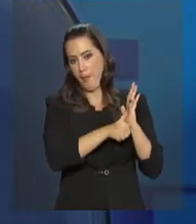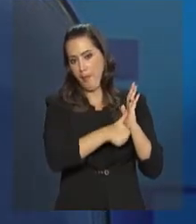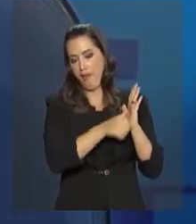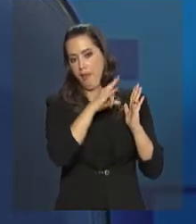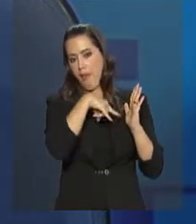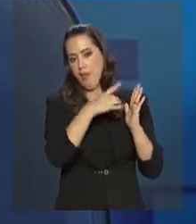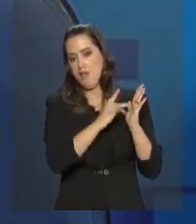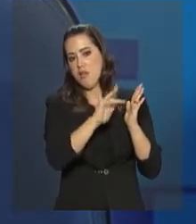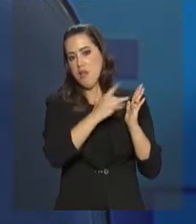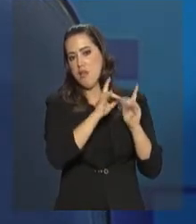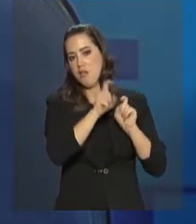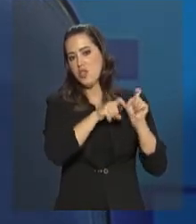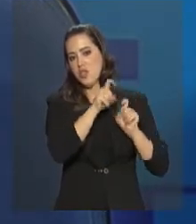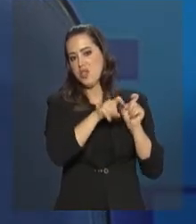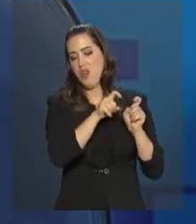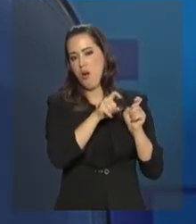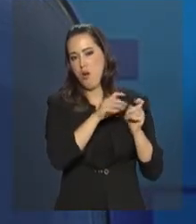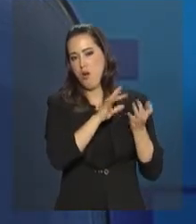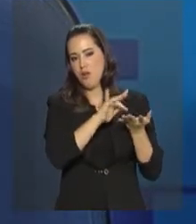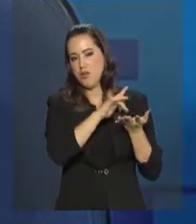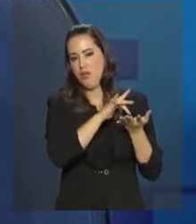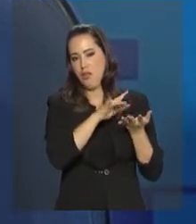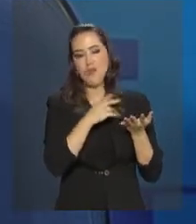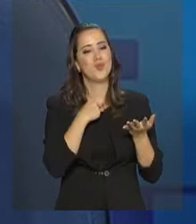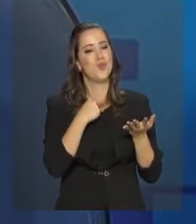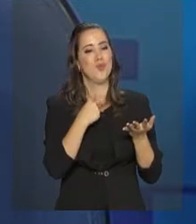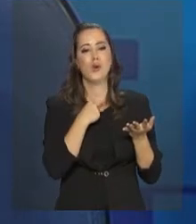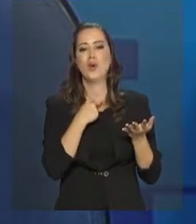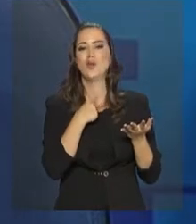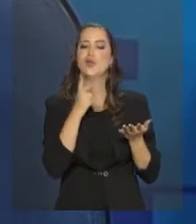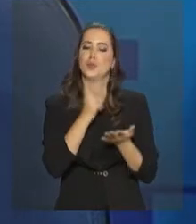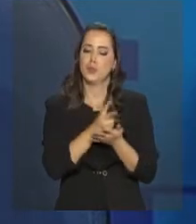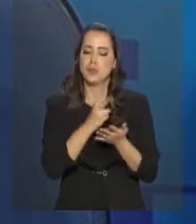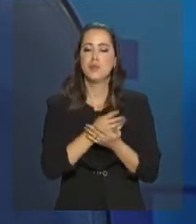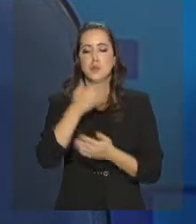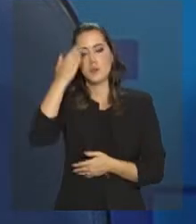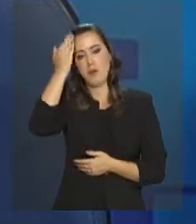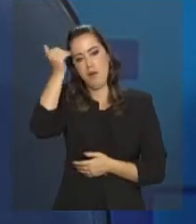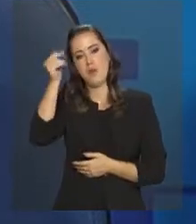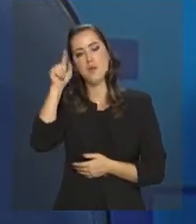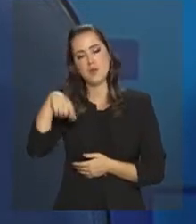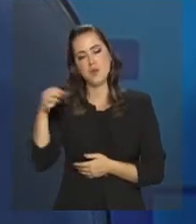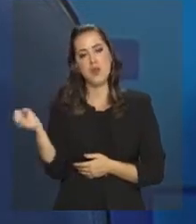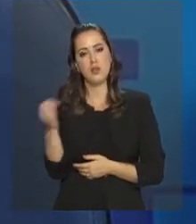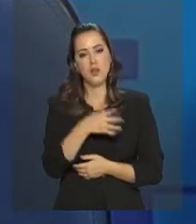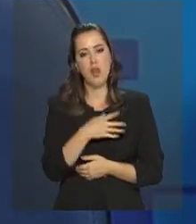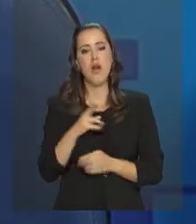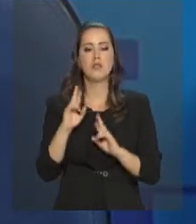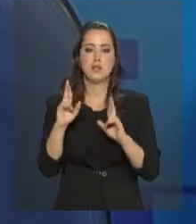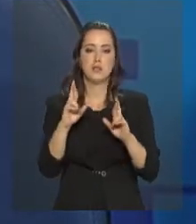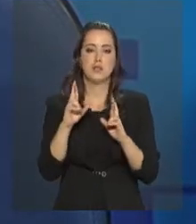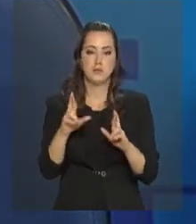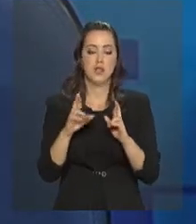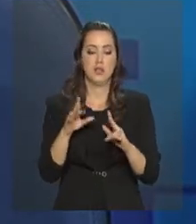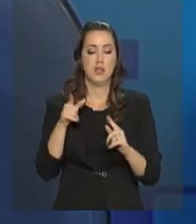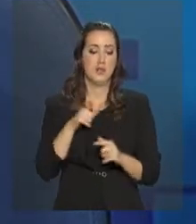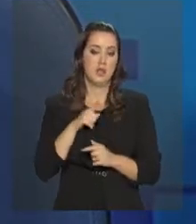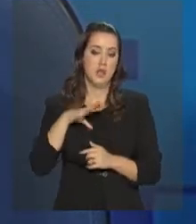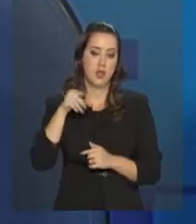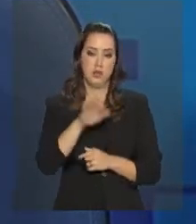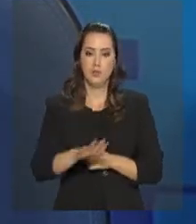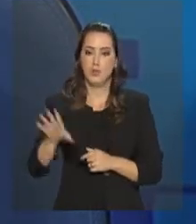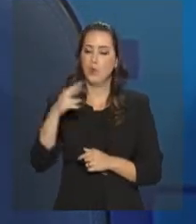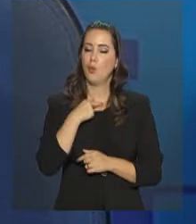de identidade digital. Por mais moderna que ela seja, que esperamos seja uma tendência universal no Brasil, nós